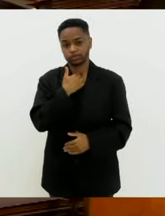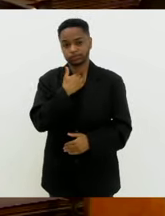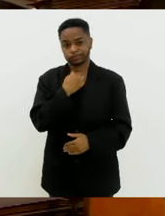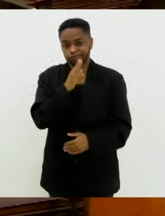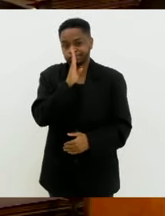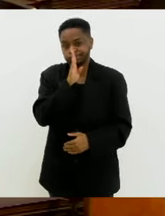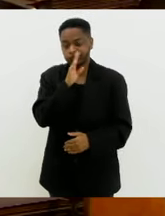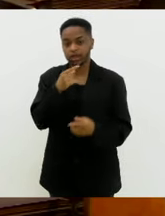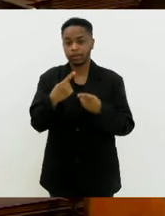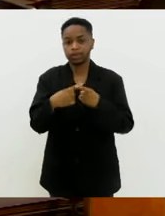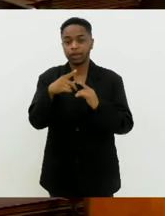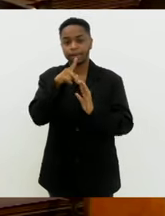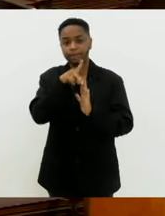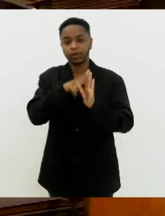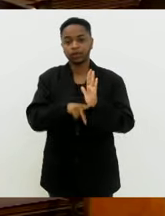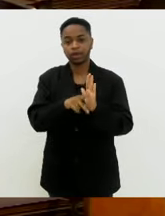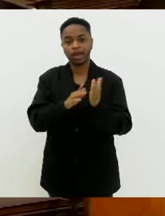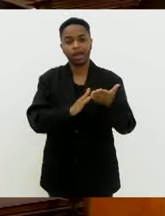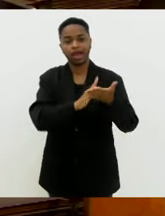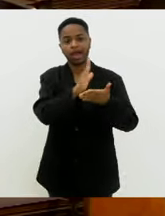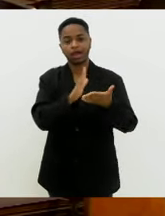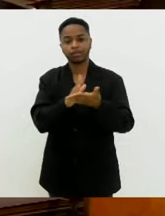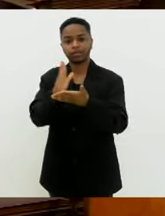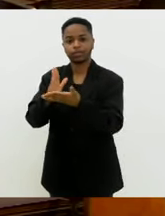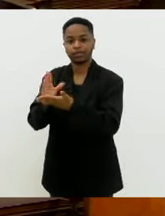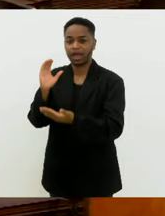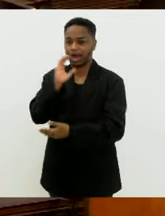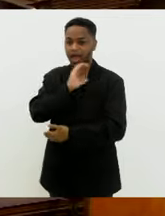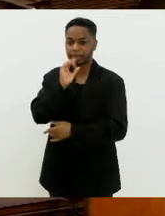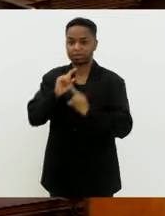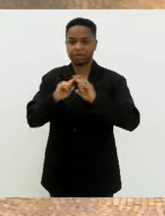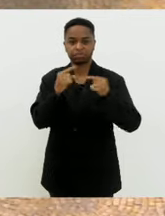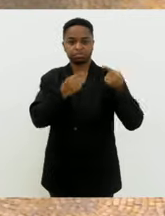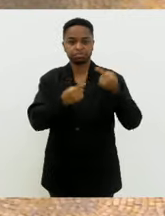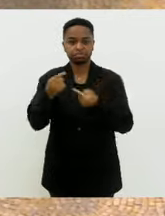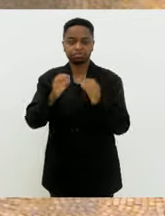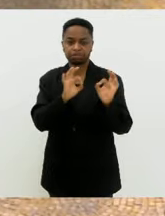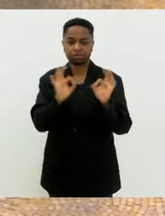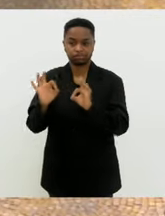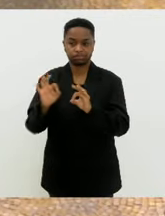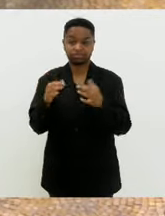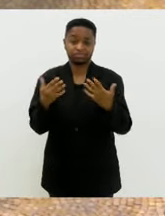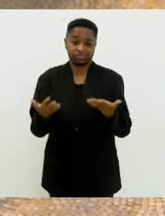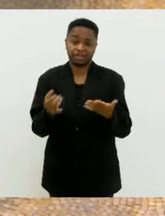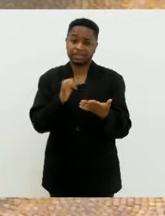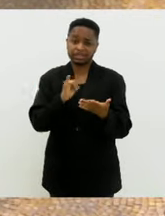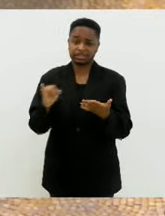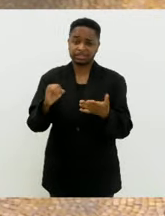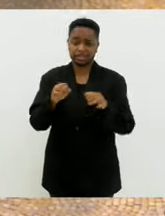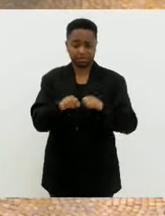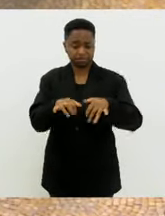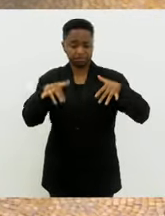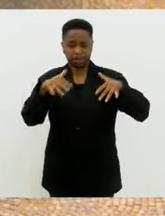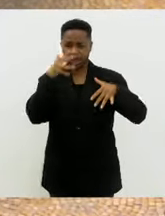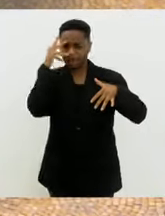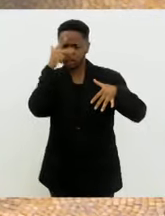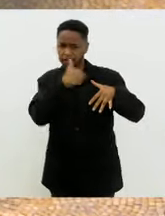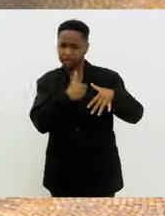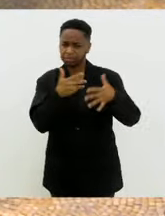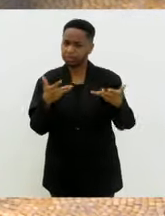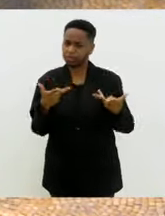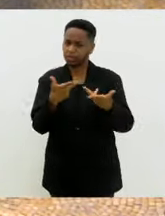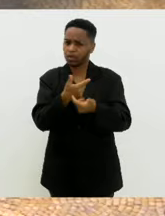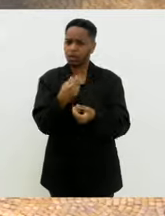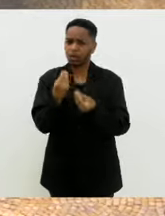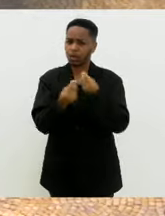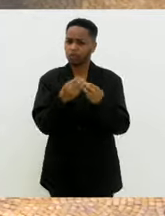os projetos estavam sendo aprovados muito rapidamente, sem discussão. E tendo um plenário tão maravilhoso, passar batido